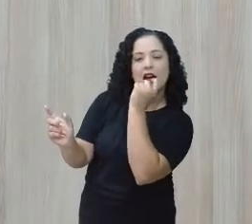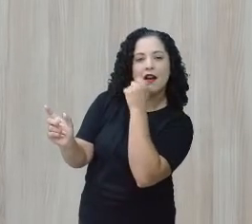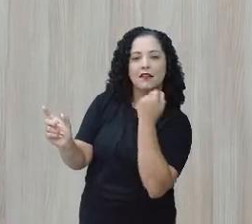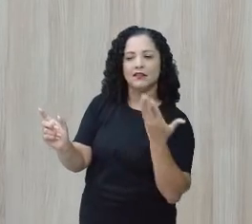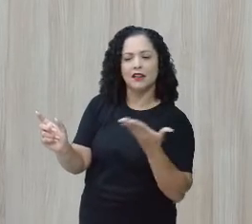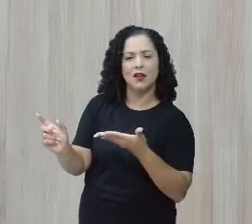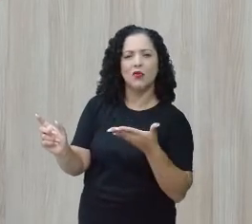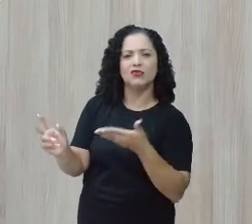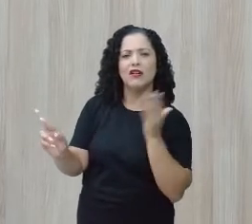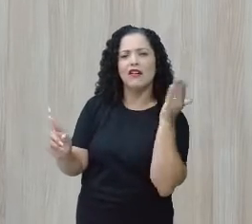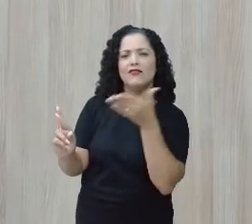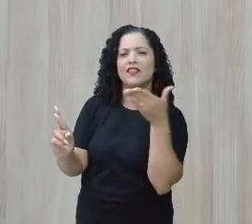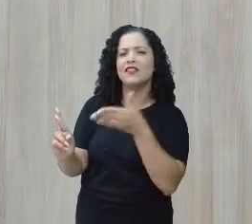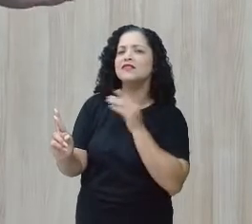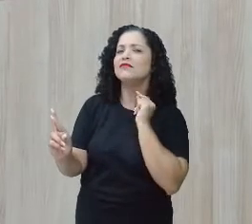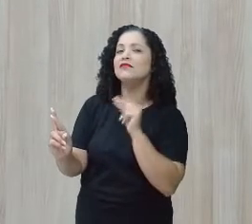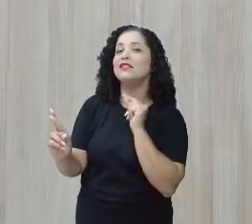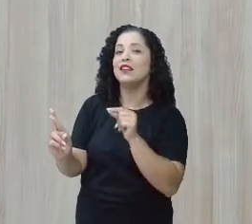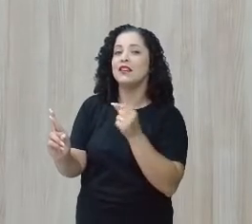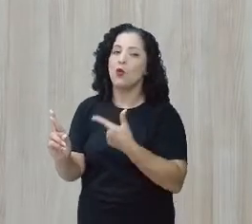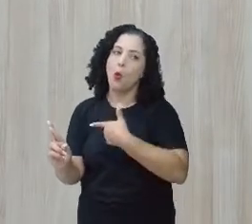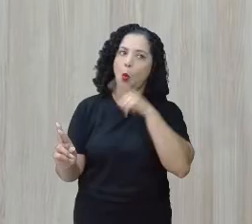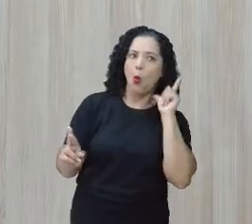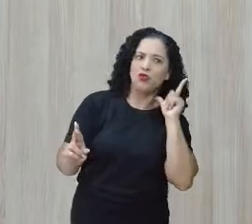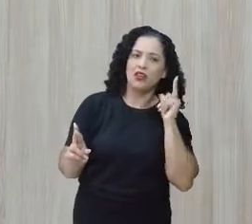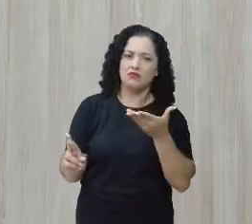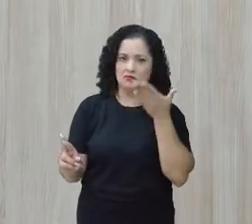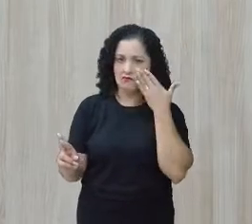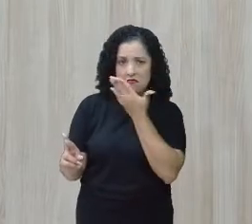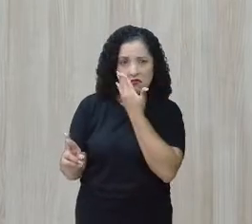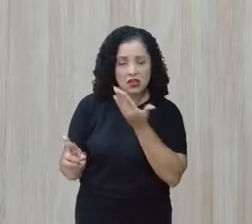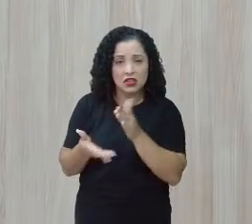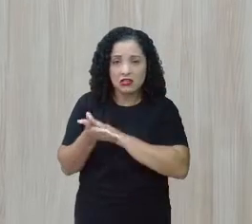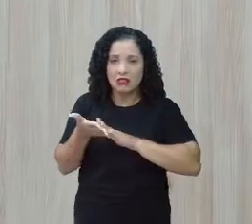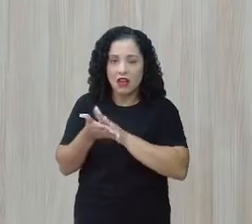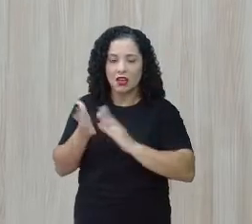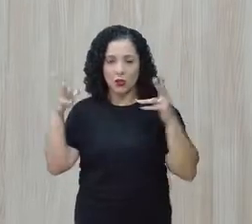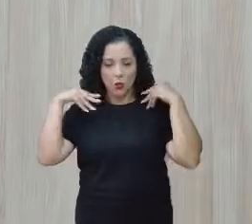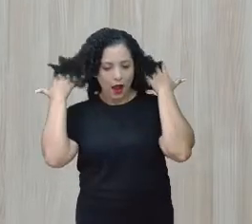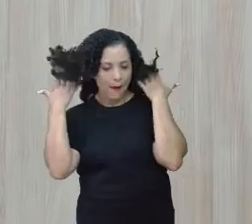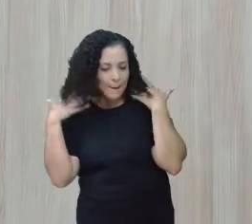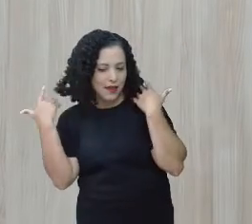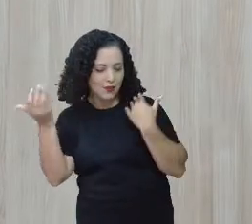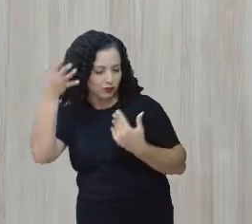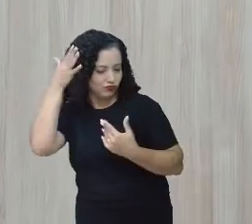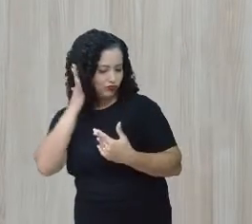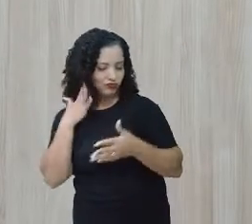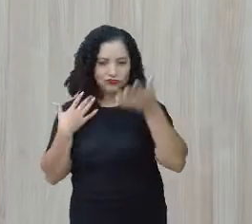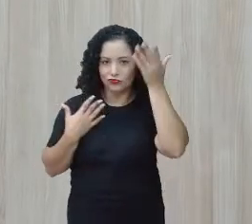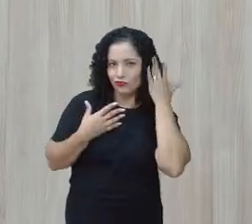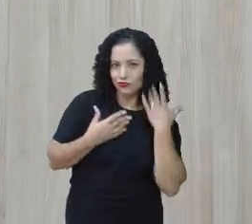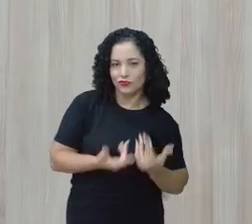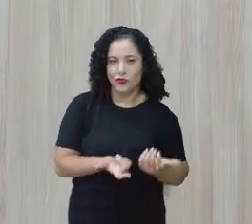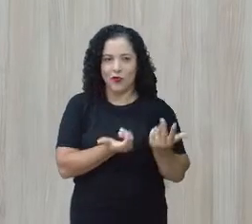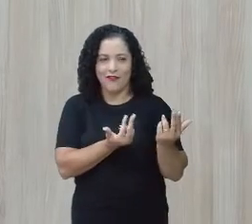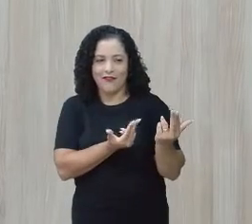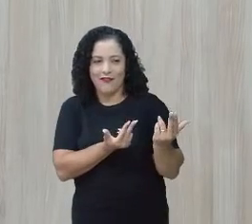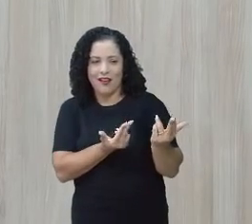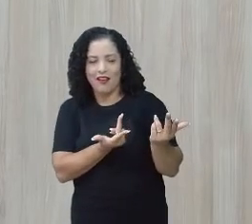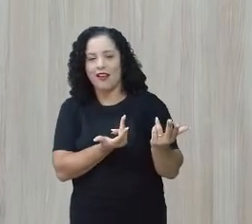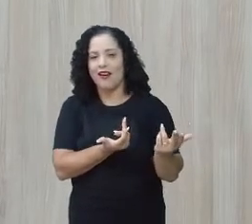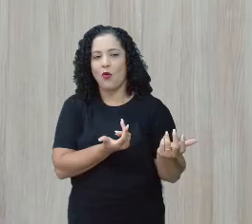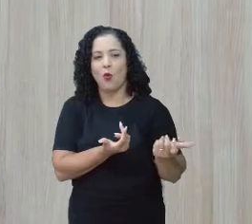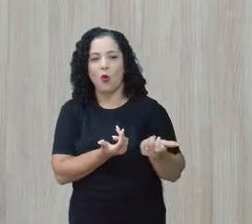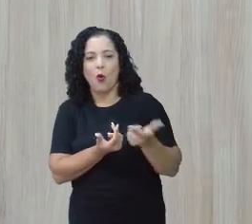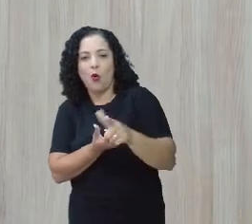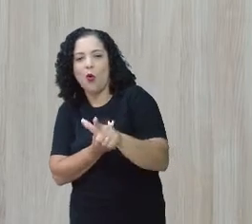que ter sempre um referencial. Porque ontem ela não se maquiou, porque o cabelo é em relação ao cabelo de fulano de tal, que eu acho, né, que é mais